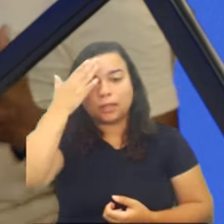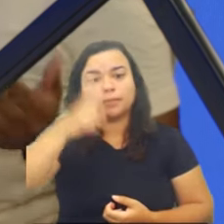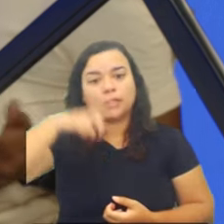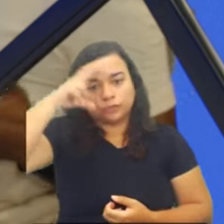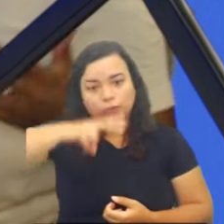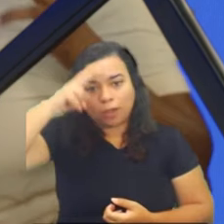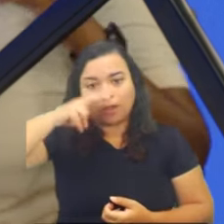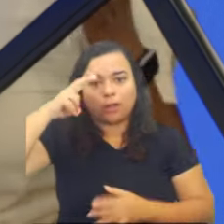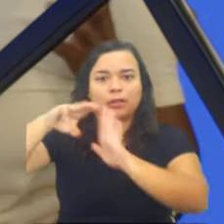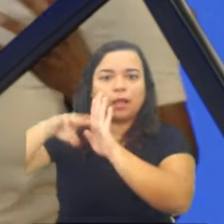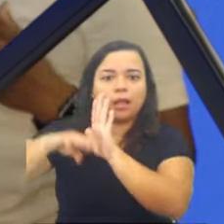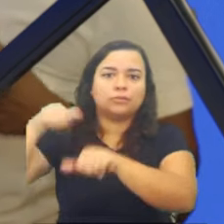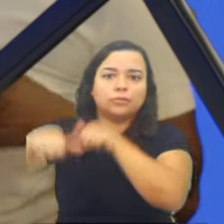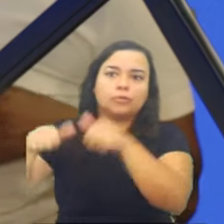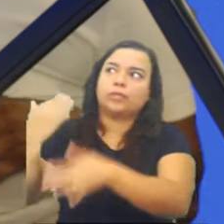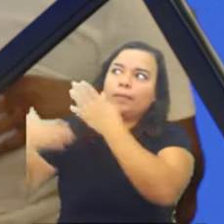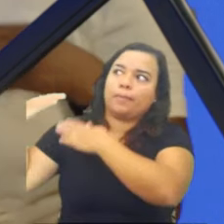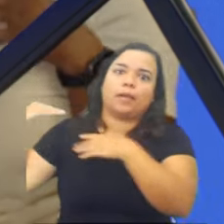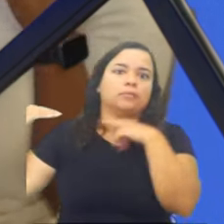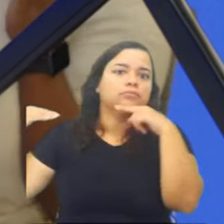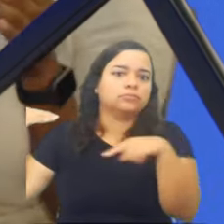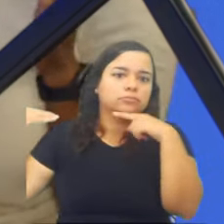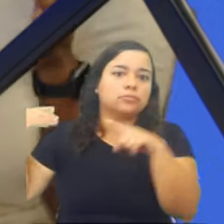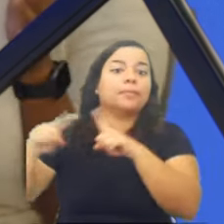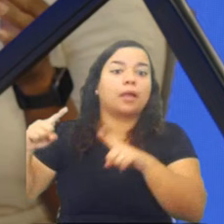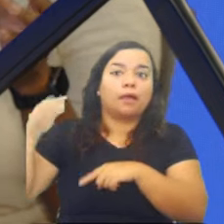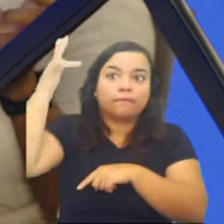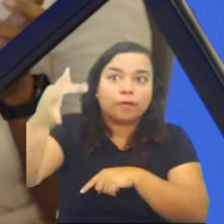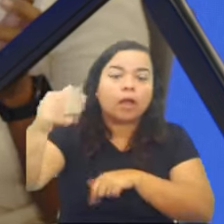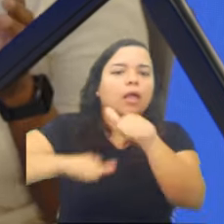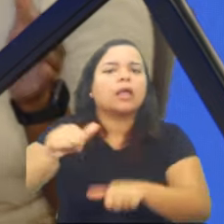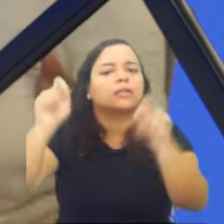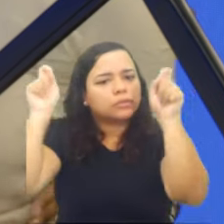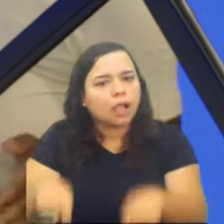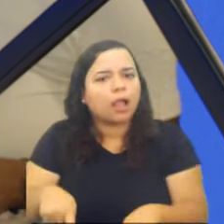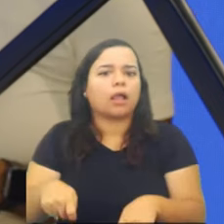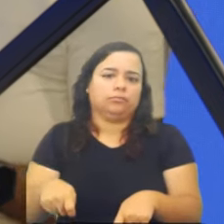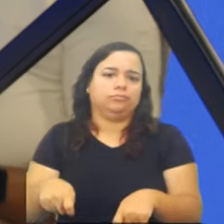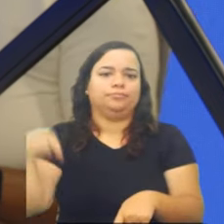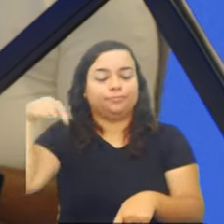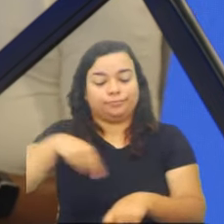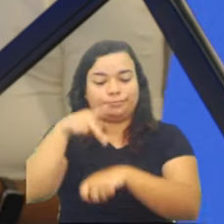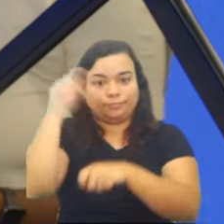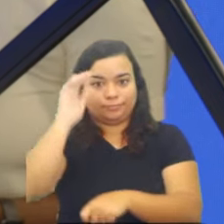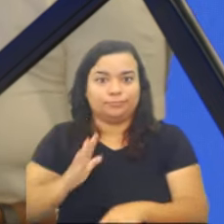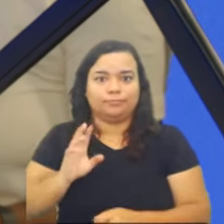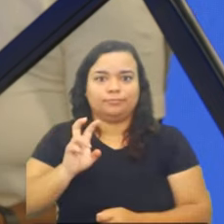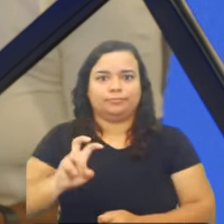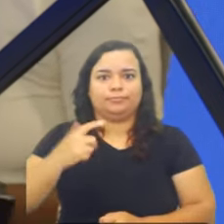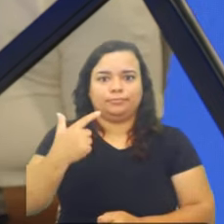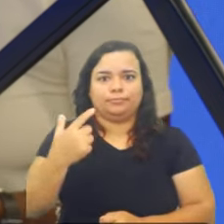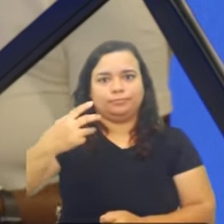aí a história os dados a gente não não consegue mudar o passado mas a gente consegue mudar o futuro né Eh a gente tem um país